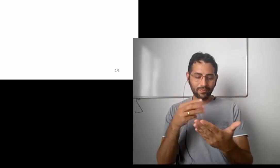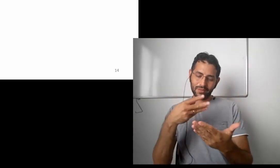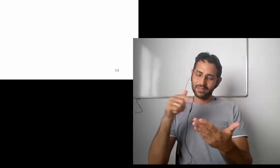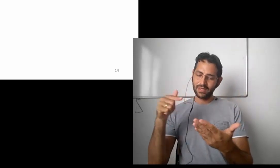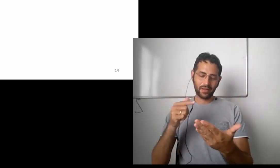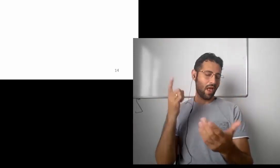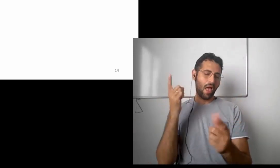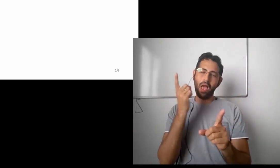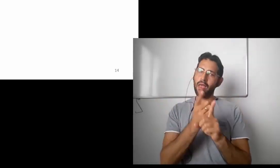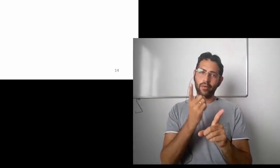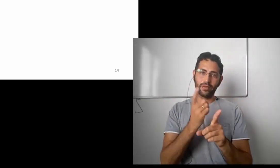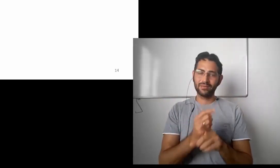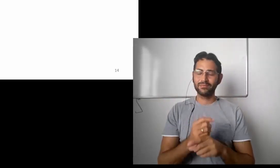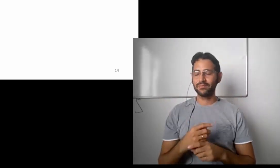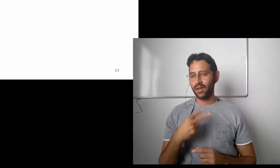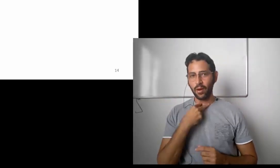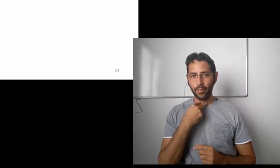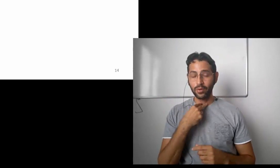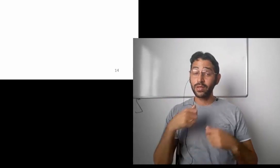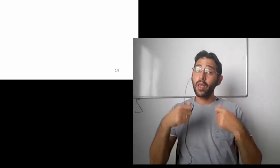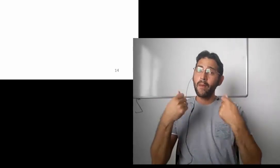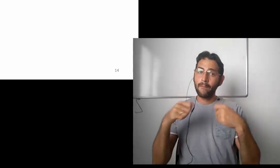fazer esse aqui do 14 aqui.